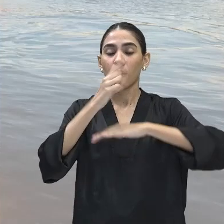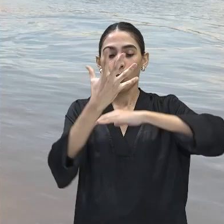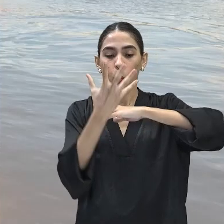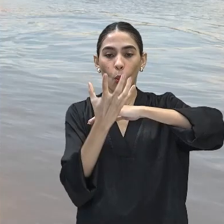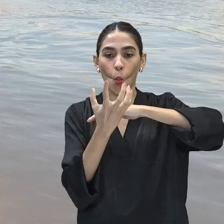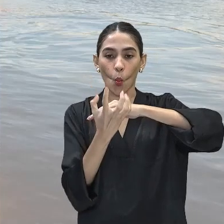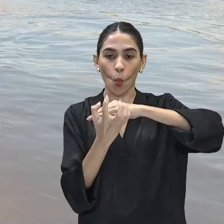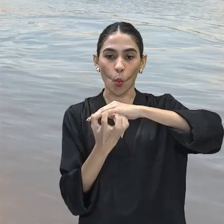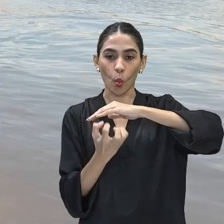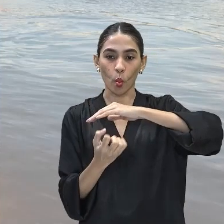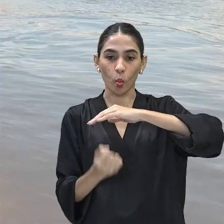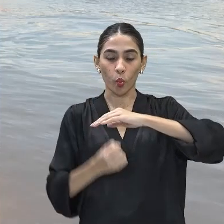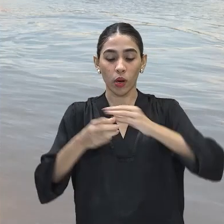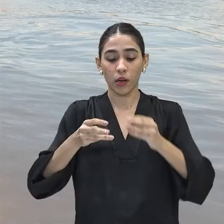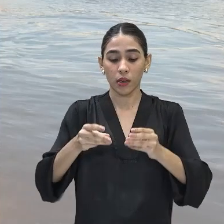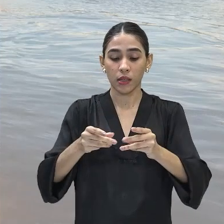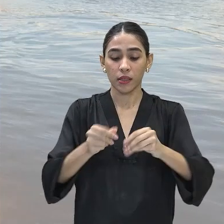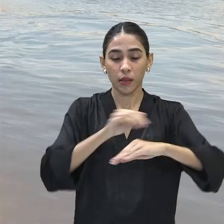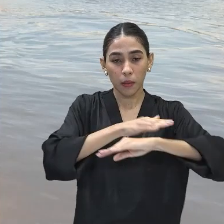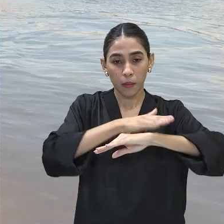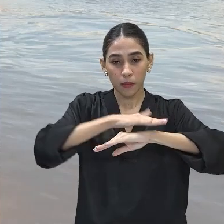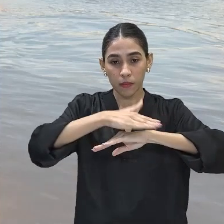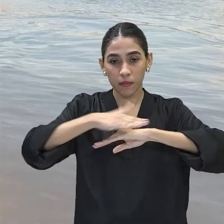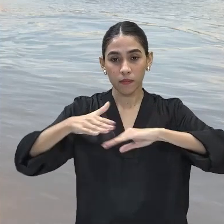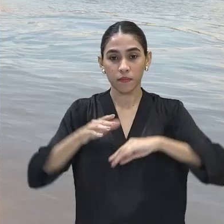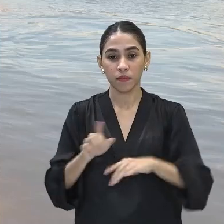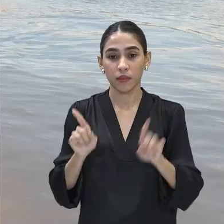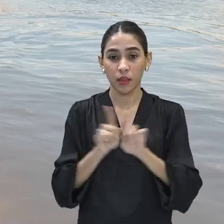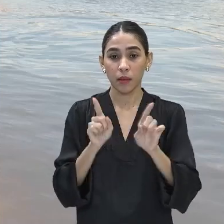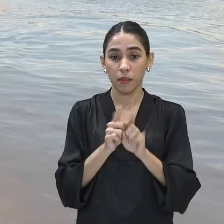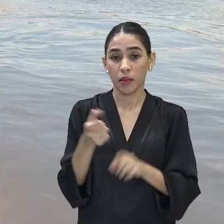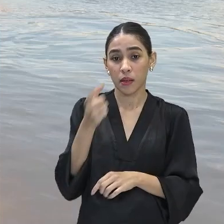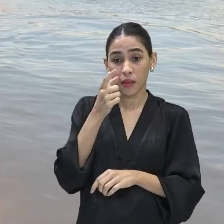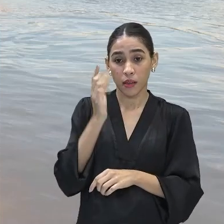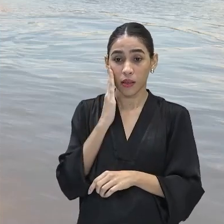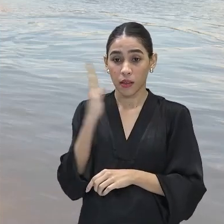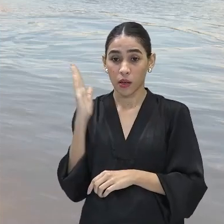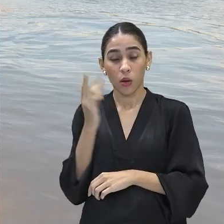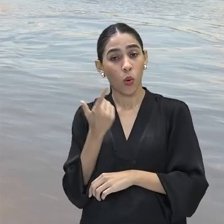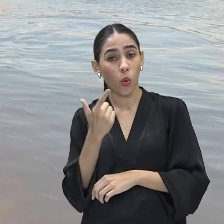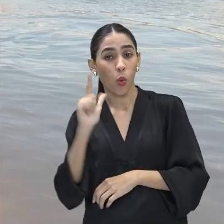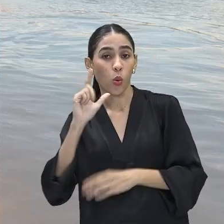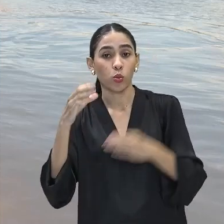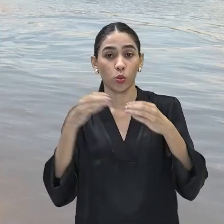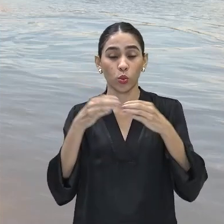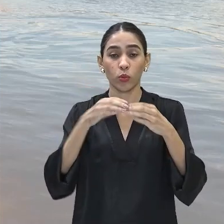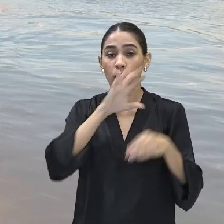uma praia. Além disso, a gente observa espécies que são de outros biomas, como a